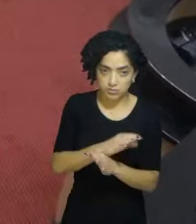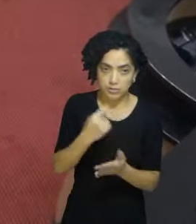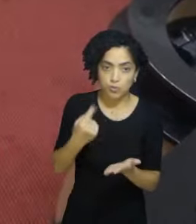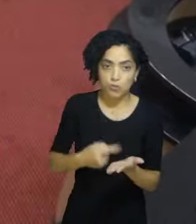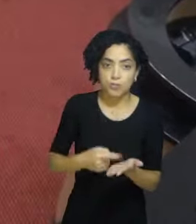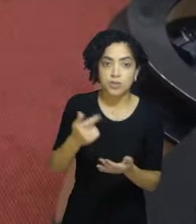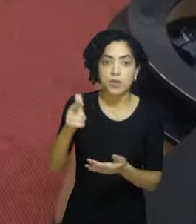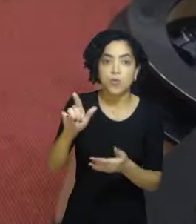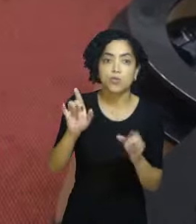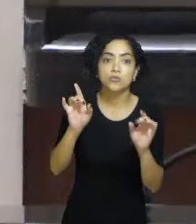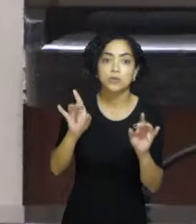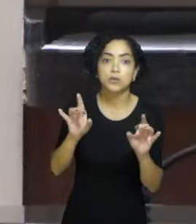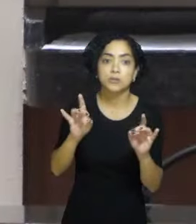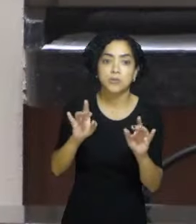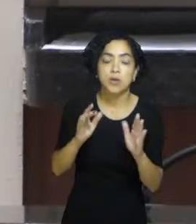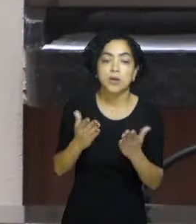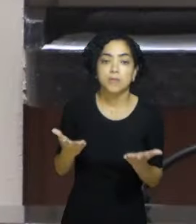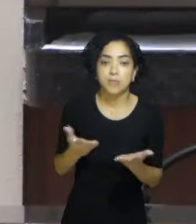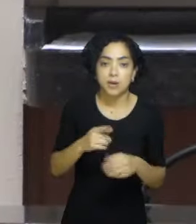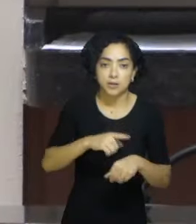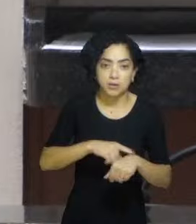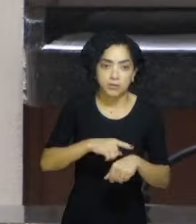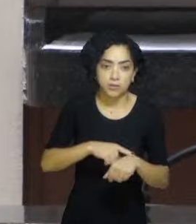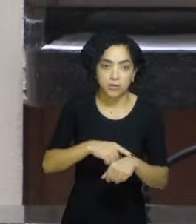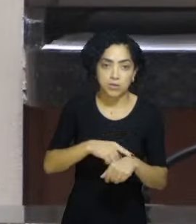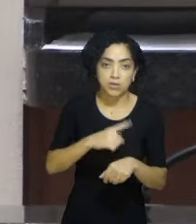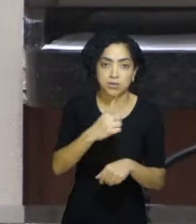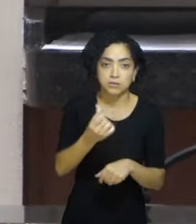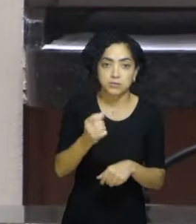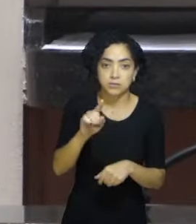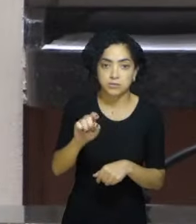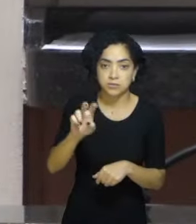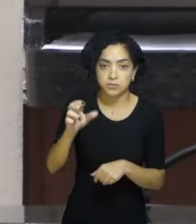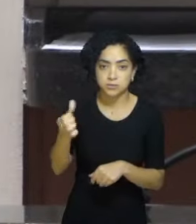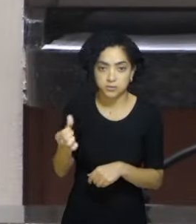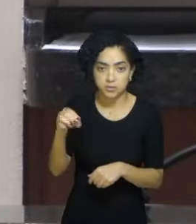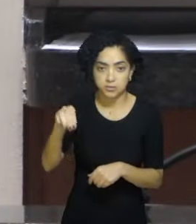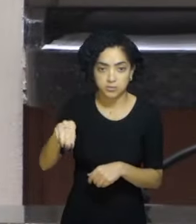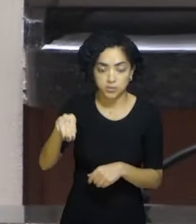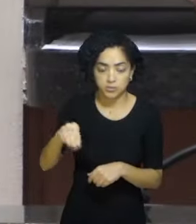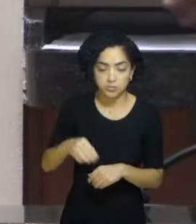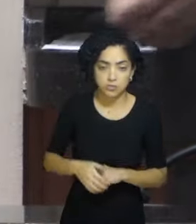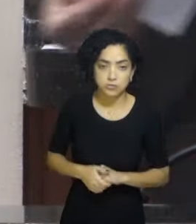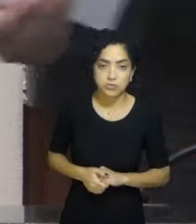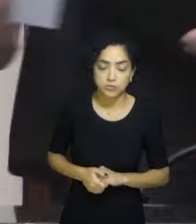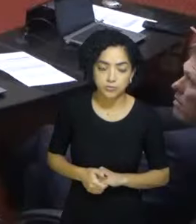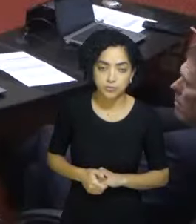outra sessão extraordinária para as 16h56. Está encerrada a presente sessão.